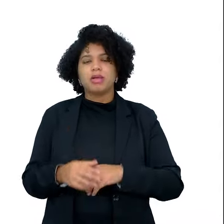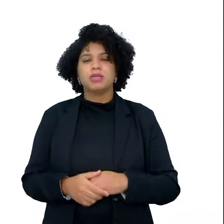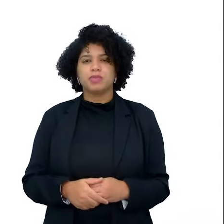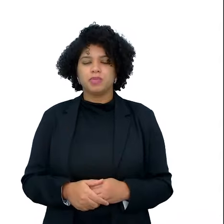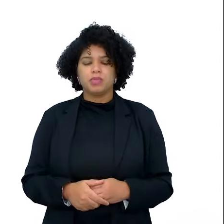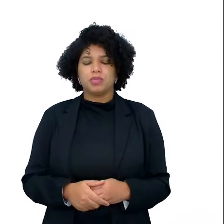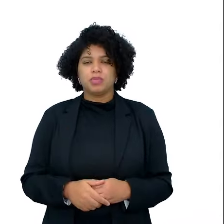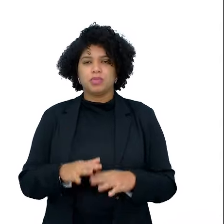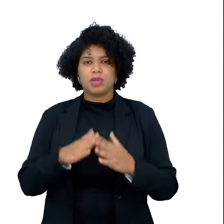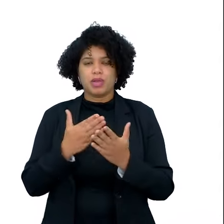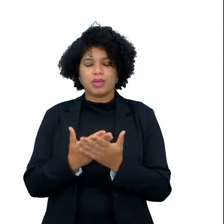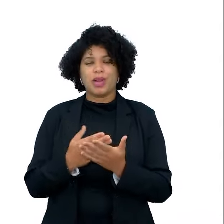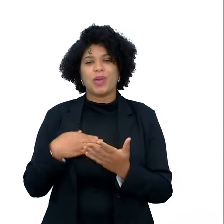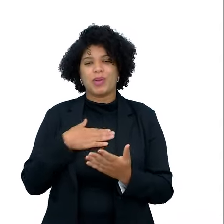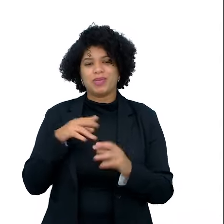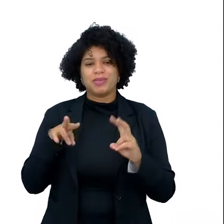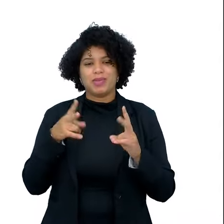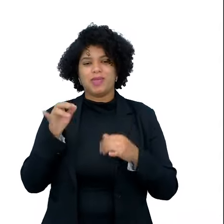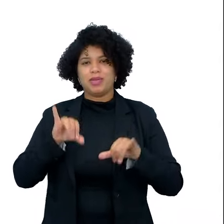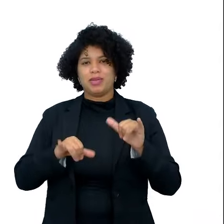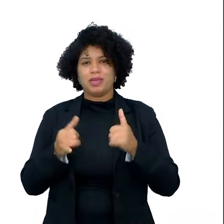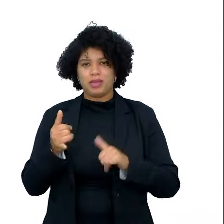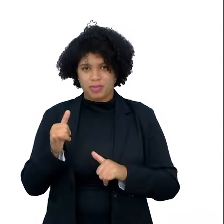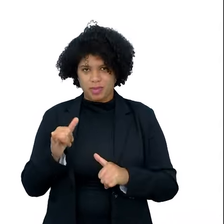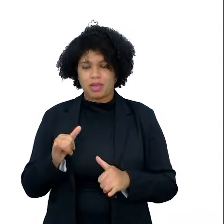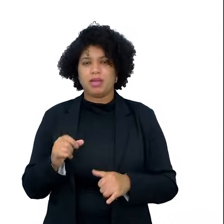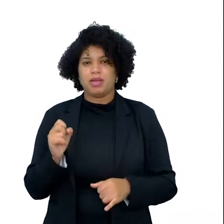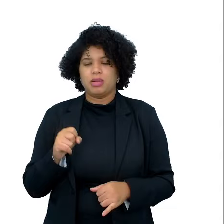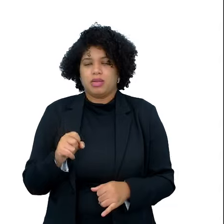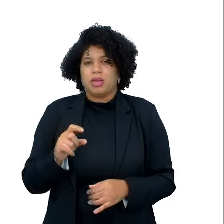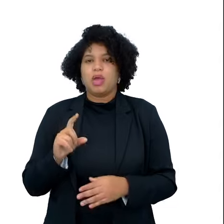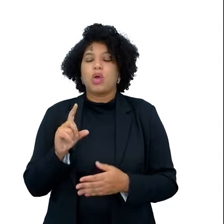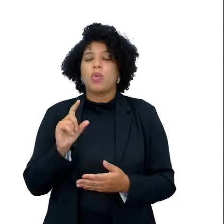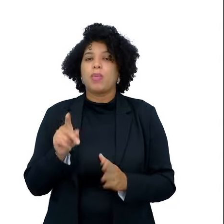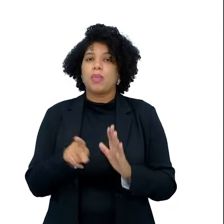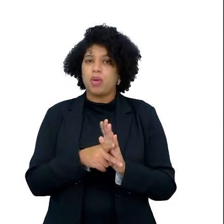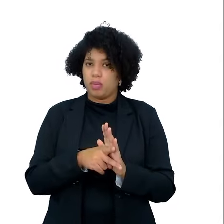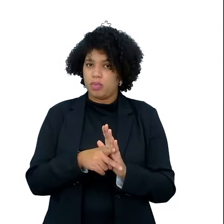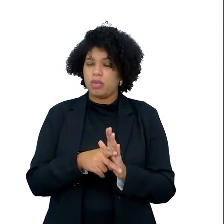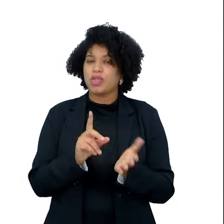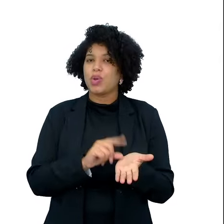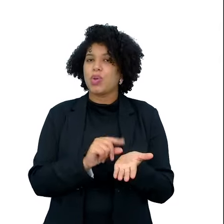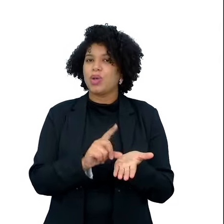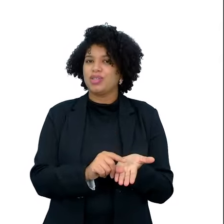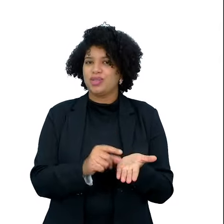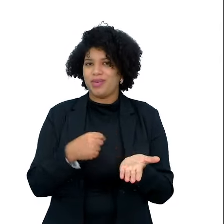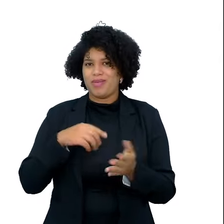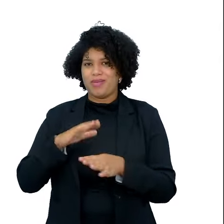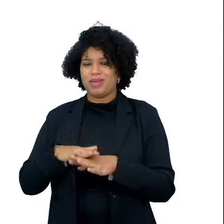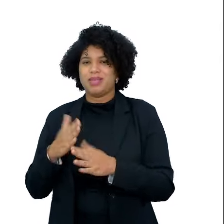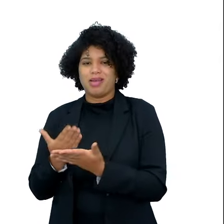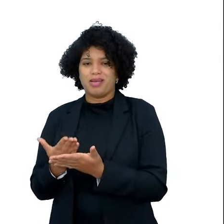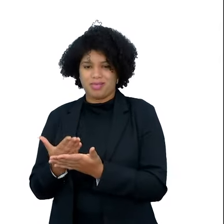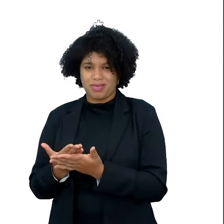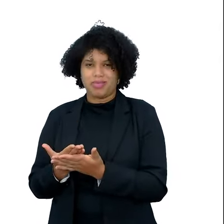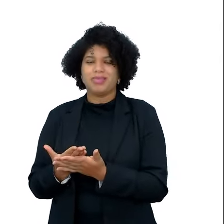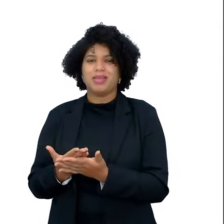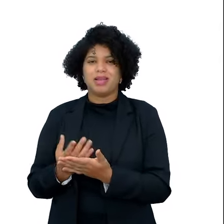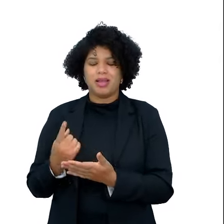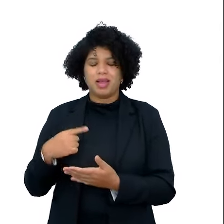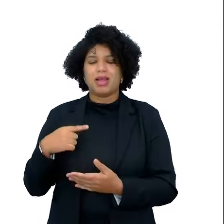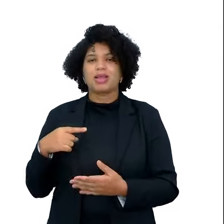seguindo a química do refrigerante, o artigo, eu faço a aula da química do arroto para fazer